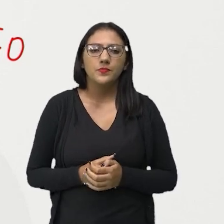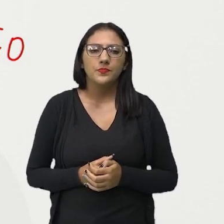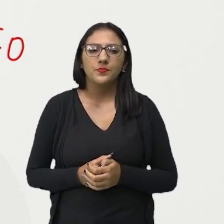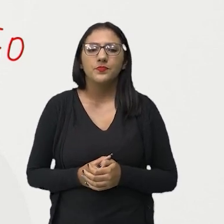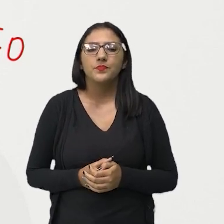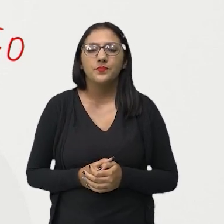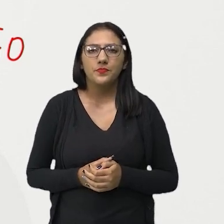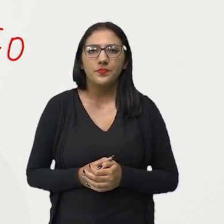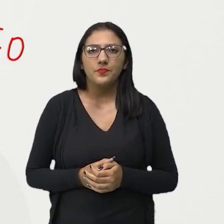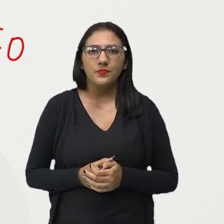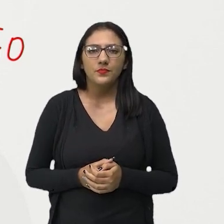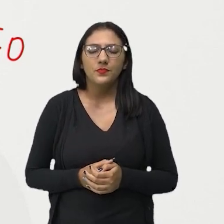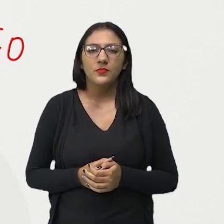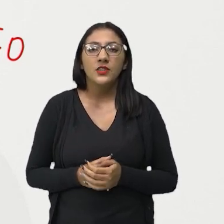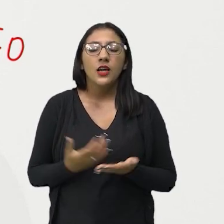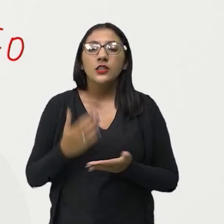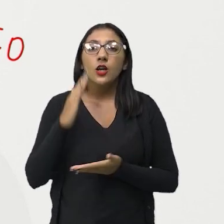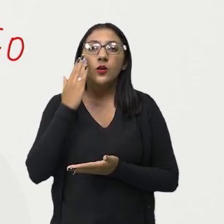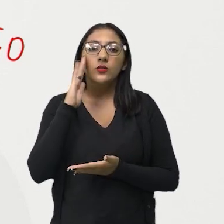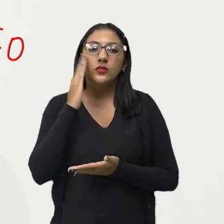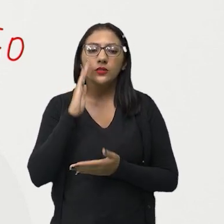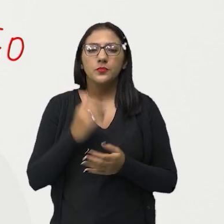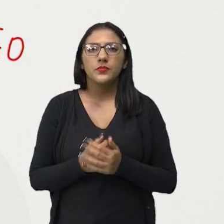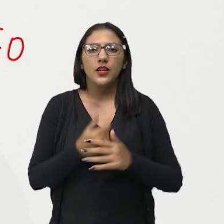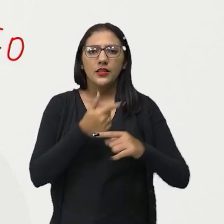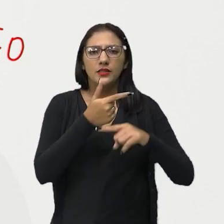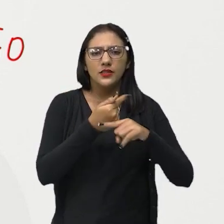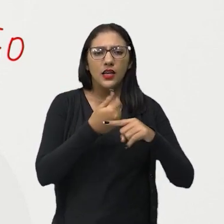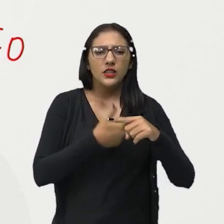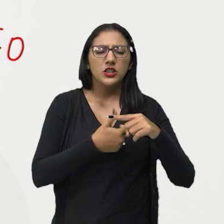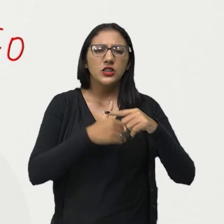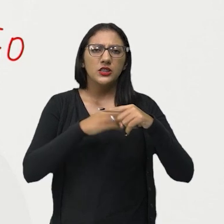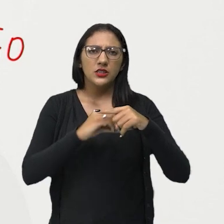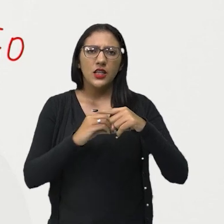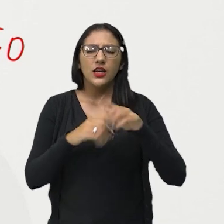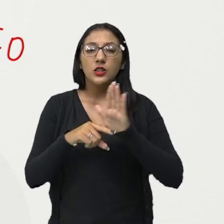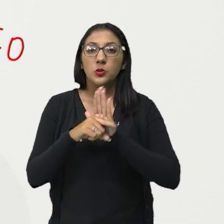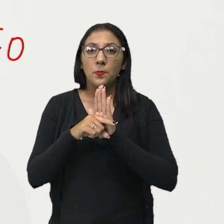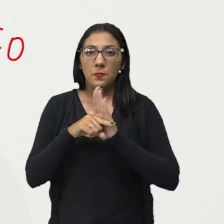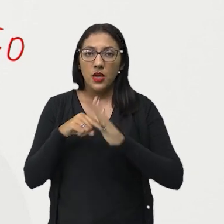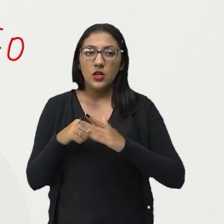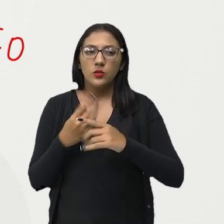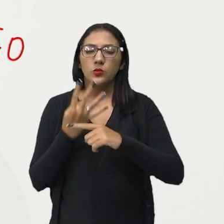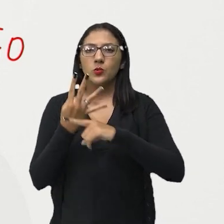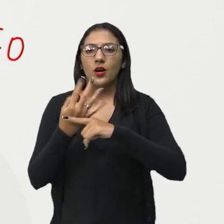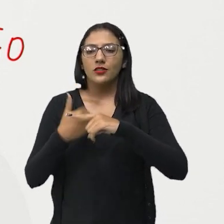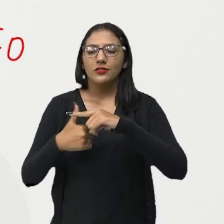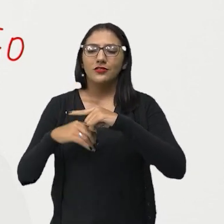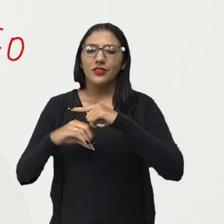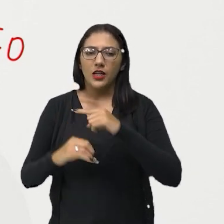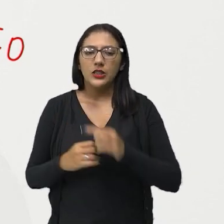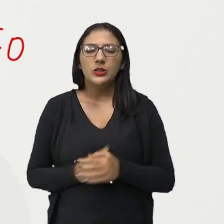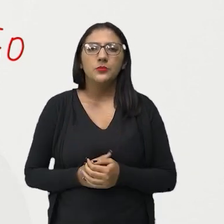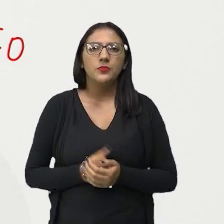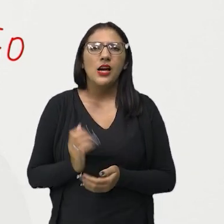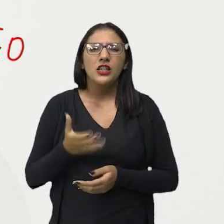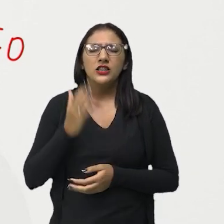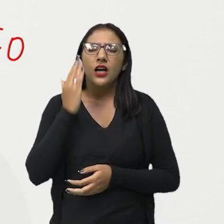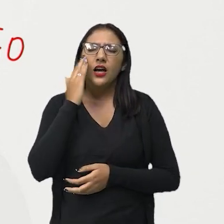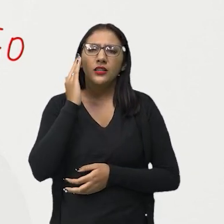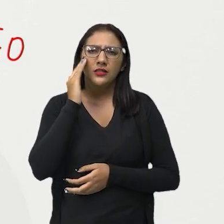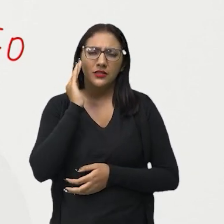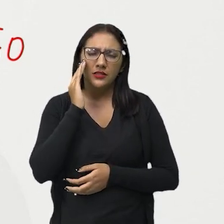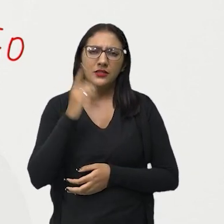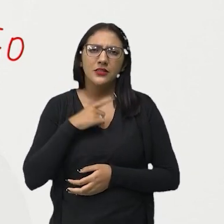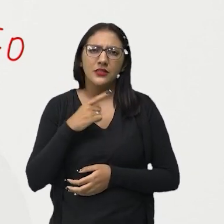subtração, tá? Então, nós vamos ter aí 7 décimos menos 4 décimos. Eu já sei que possui